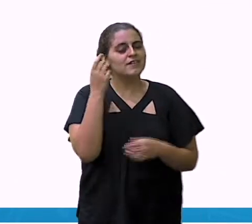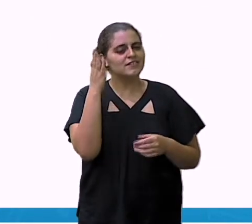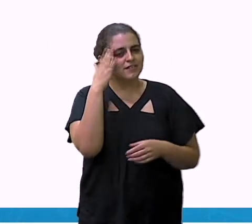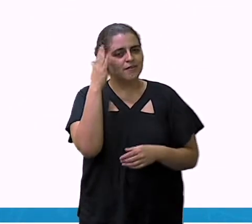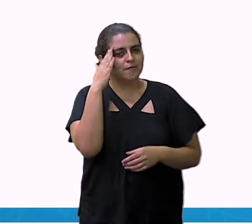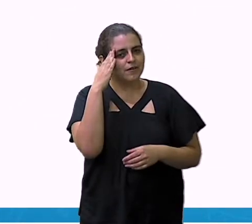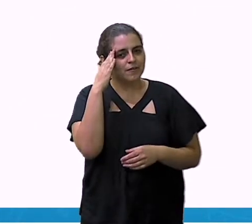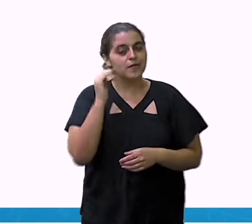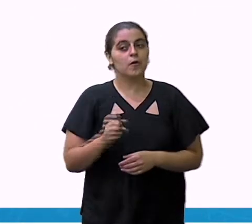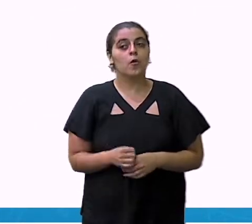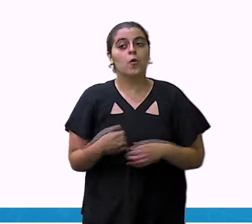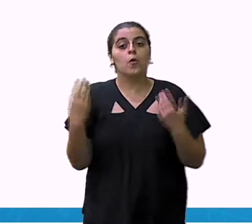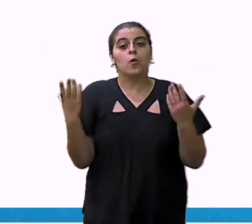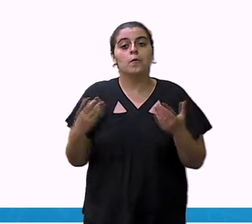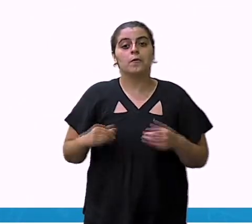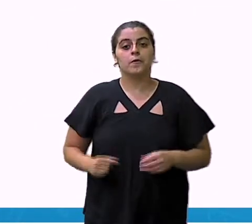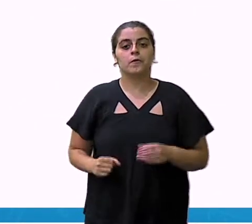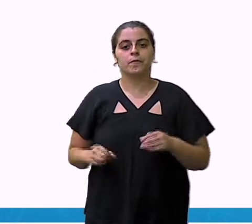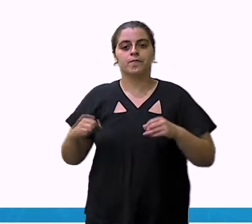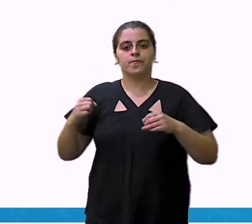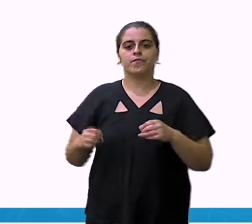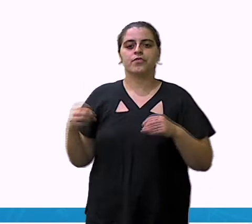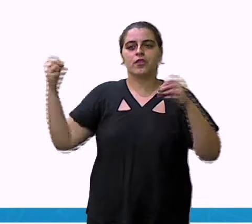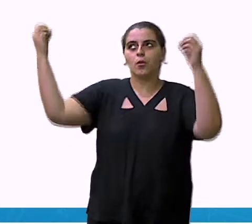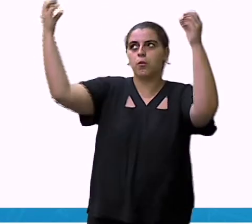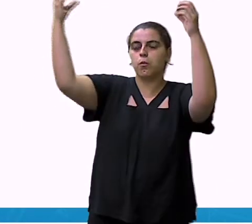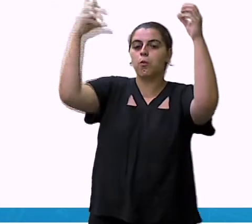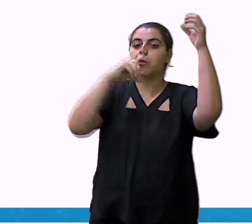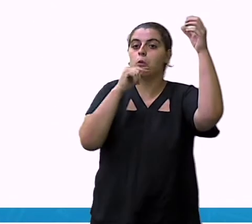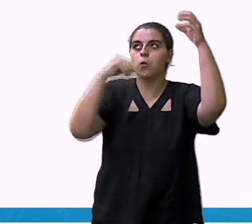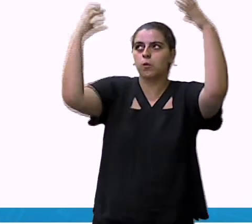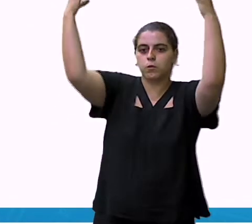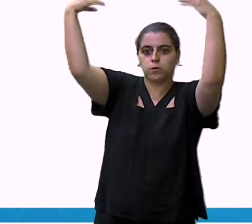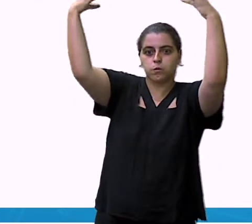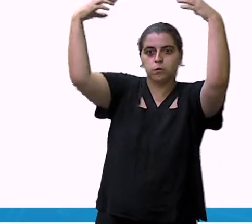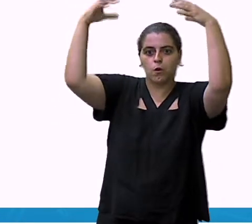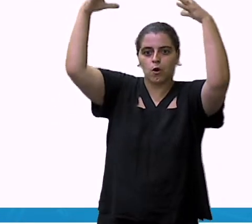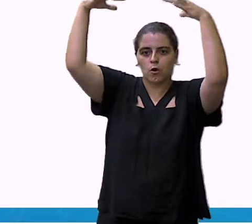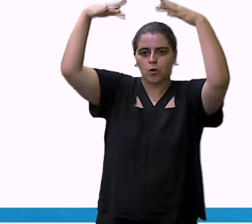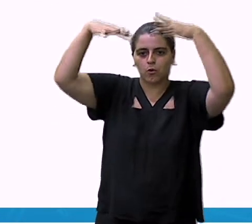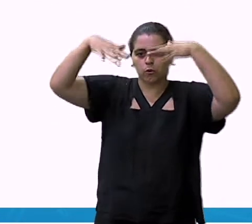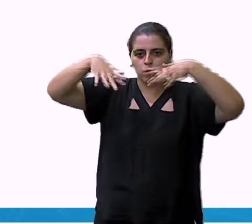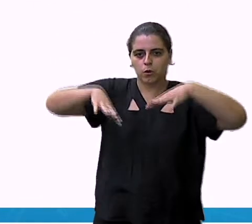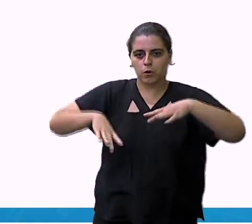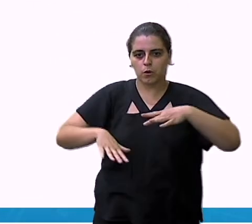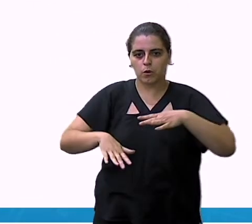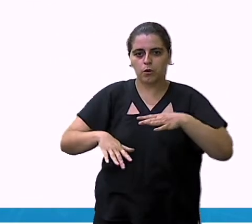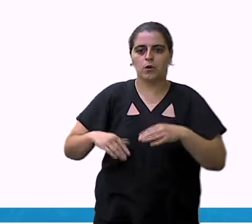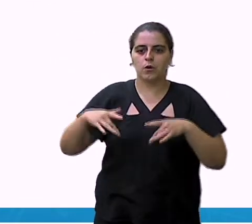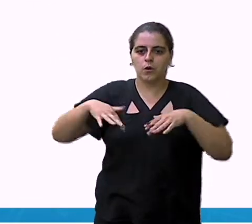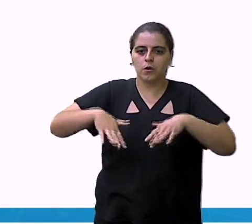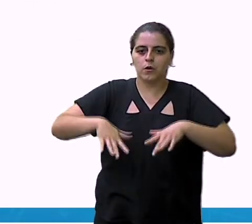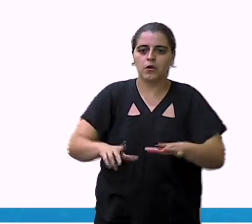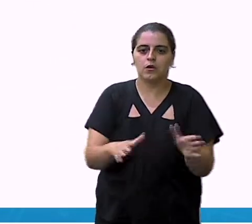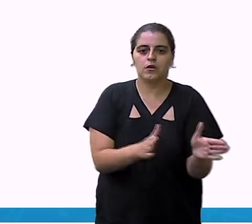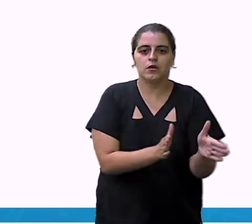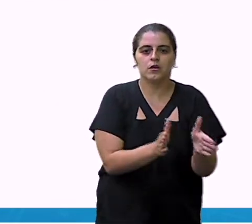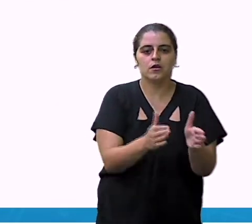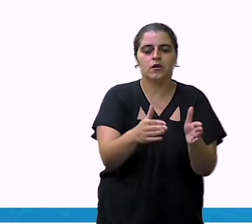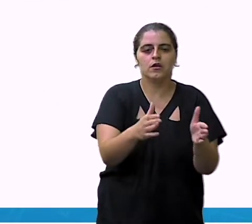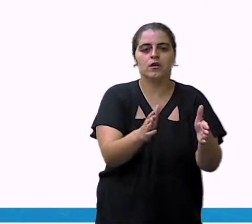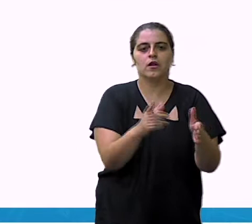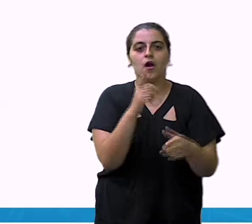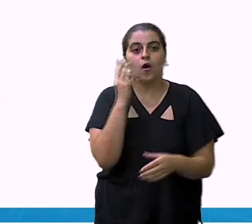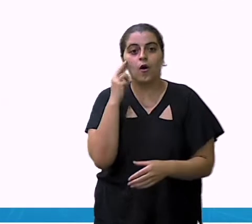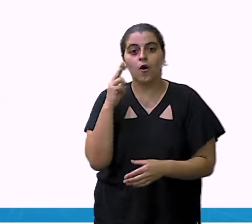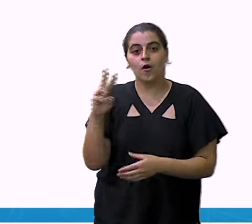saber. Onde ele nasce? O que acontece que ele deixa de existir, que ele seca? Então, nós iremos aprender um pouquinho